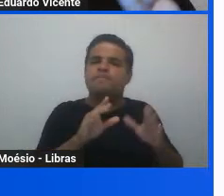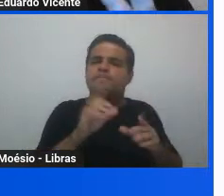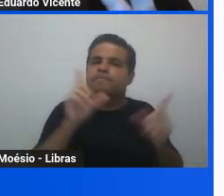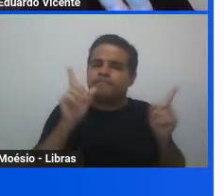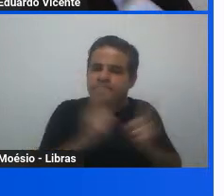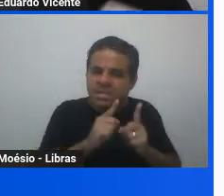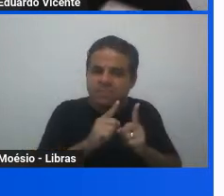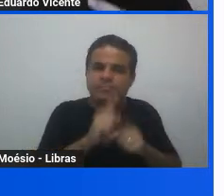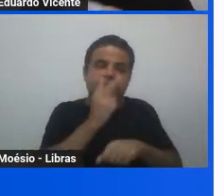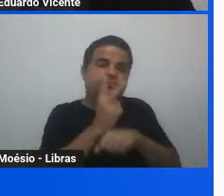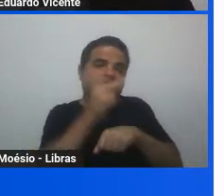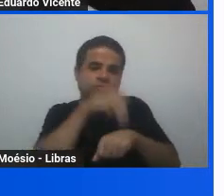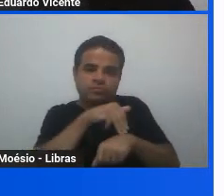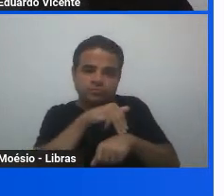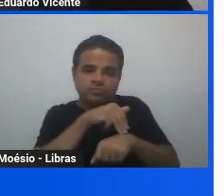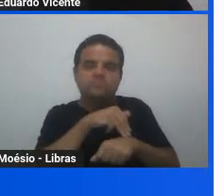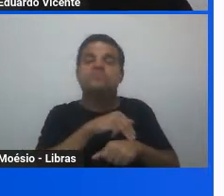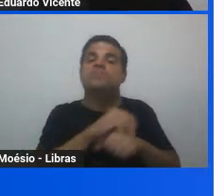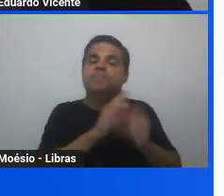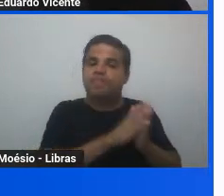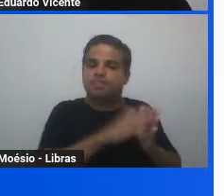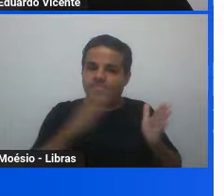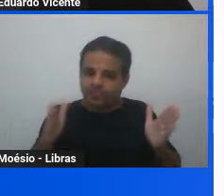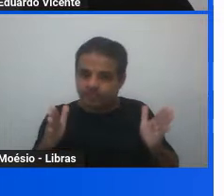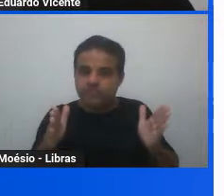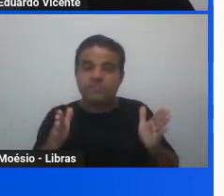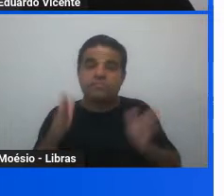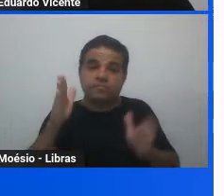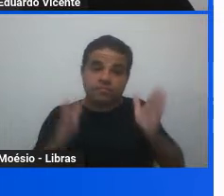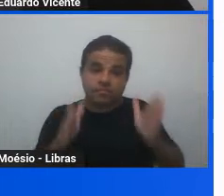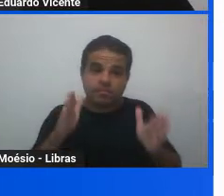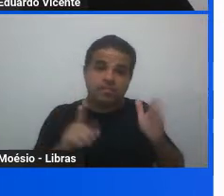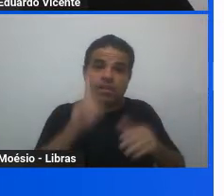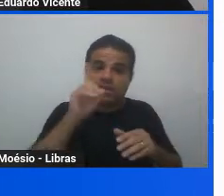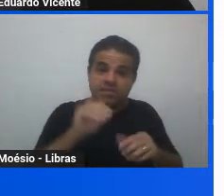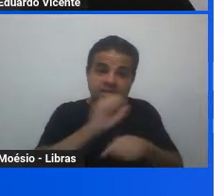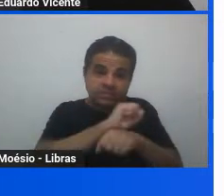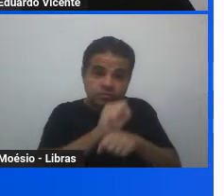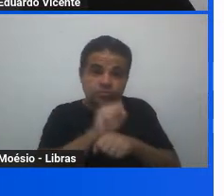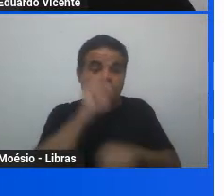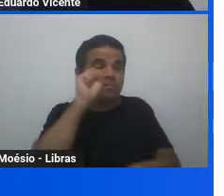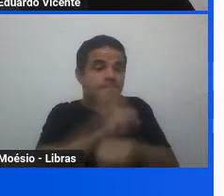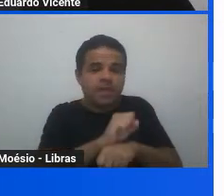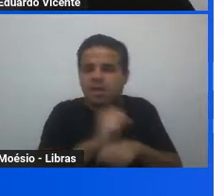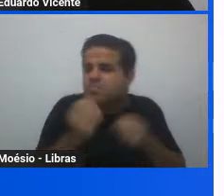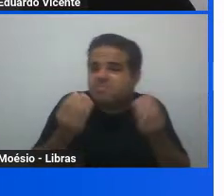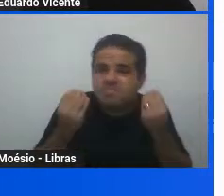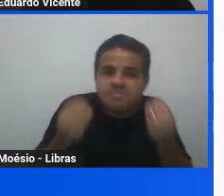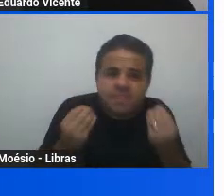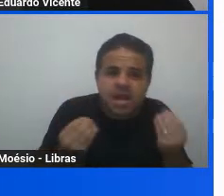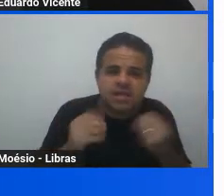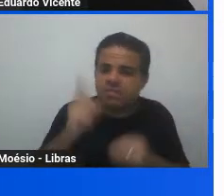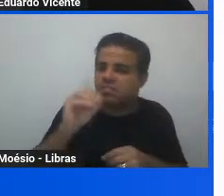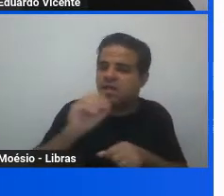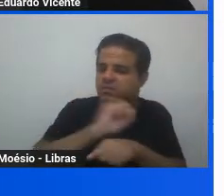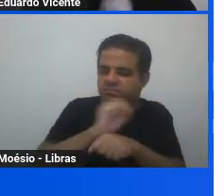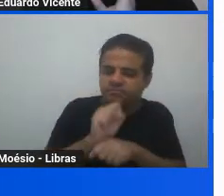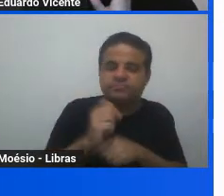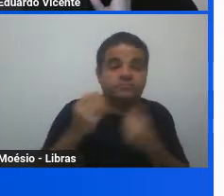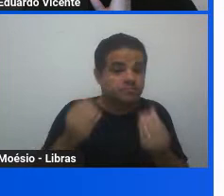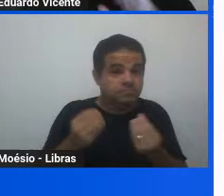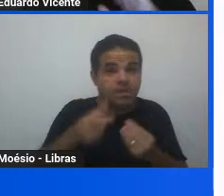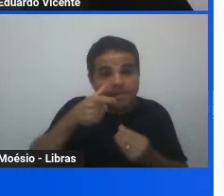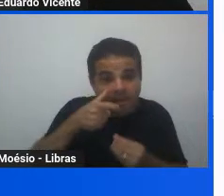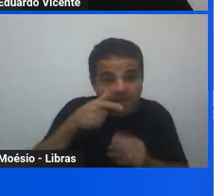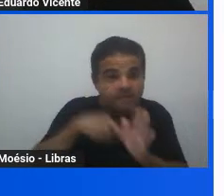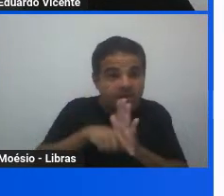2 minutos, durante no máximo 10 segundos eu paro. E para que serve esses 10 segundos? Para verificar